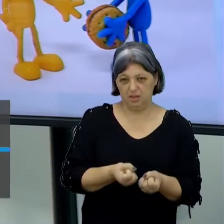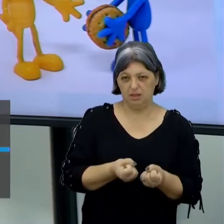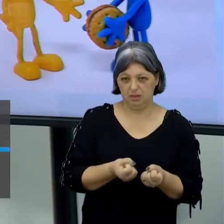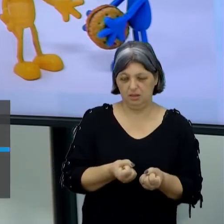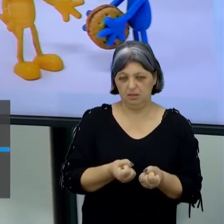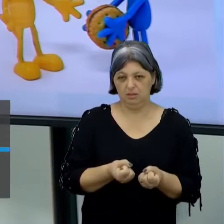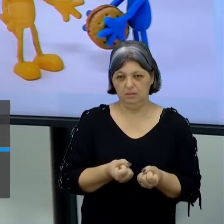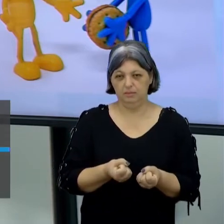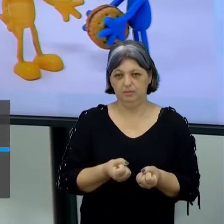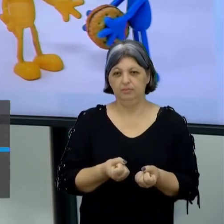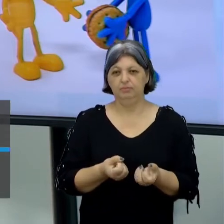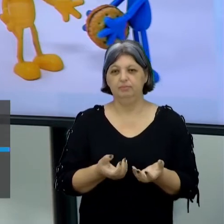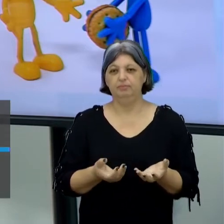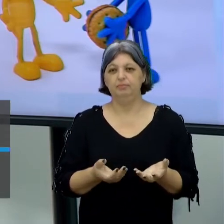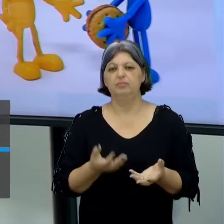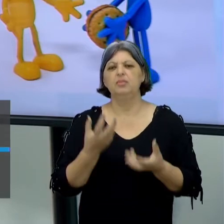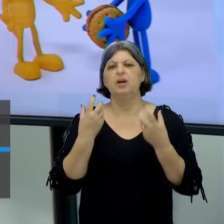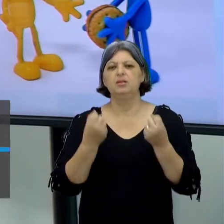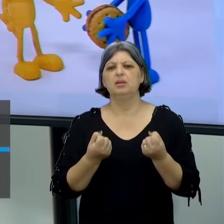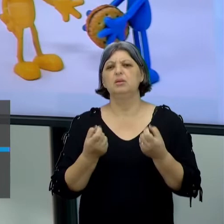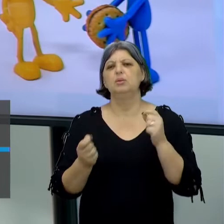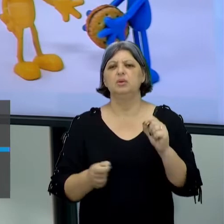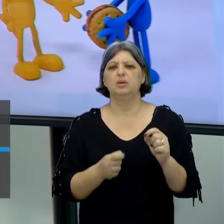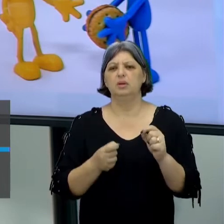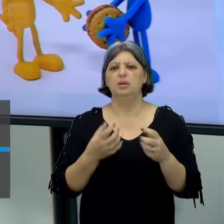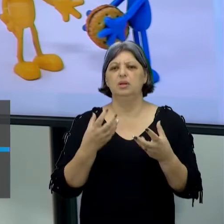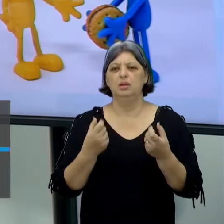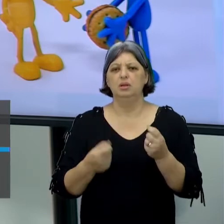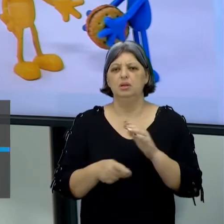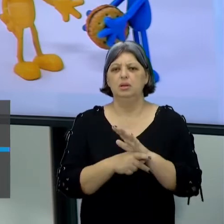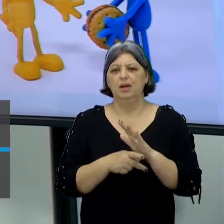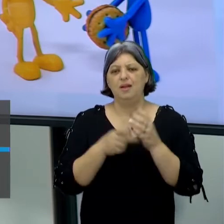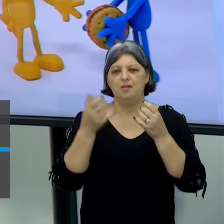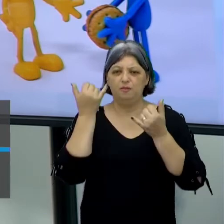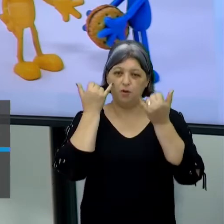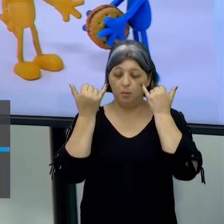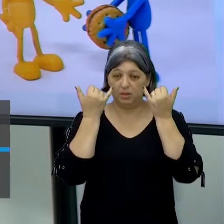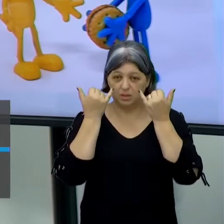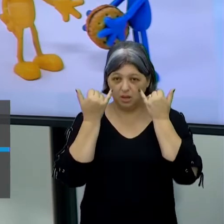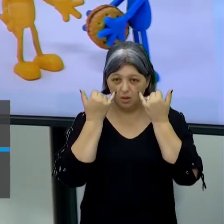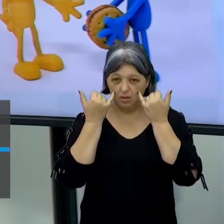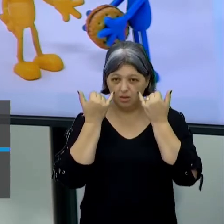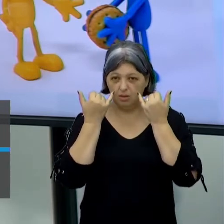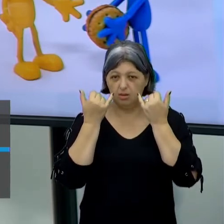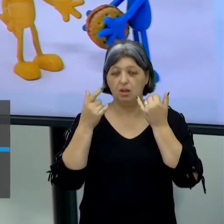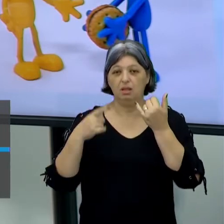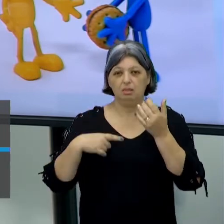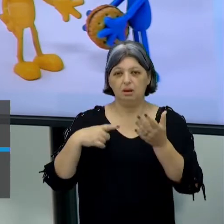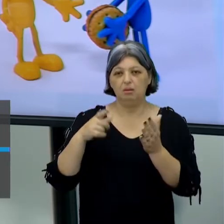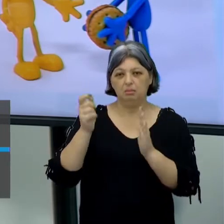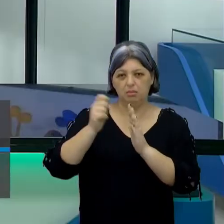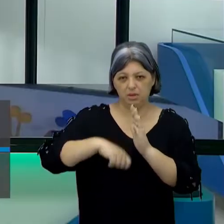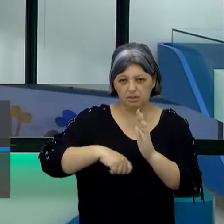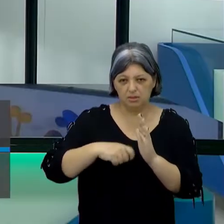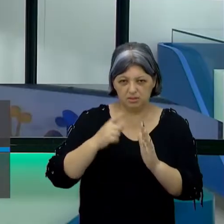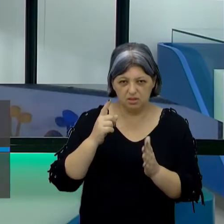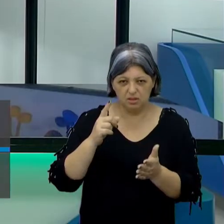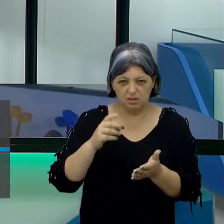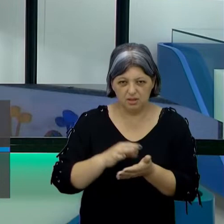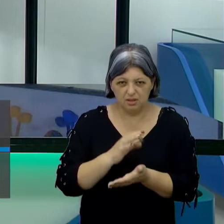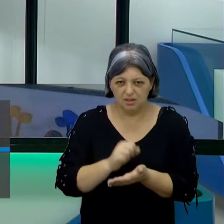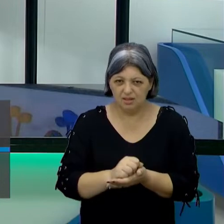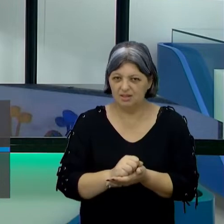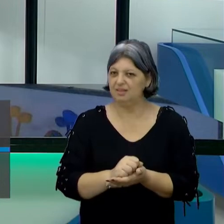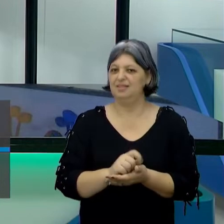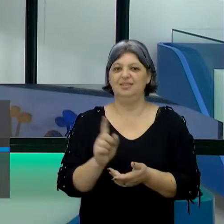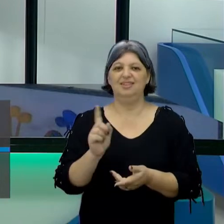você aceita receber determinadas informações? Não, aceita que ele cadastre você? Ai, que tonta. Aí